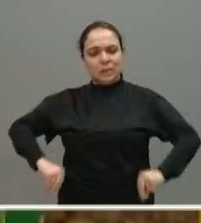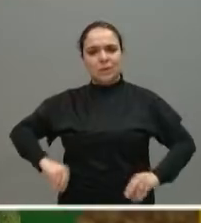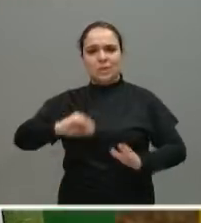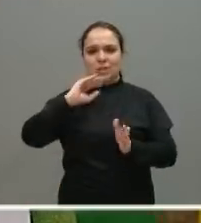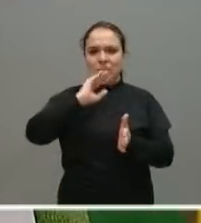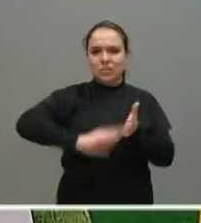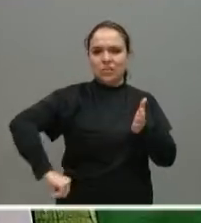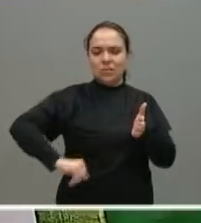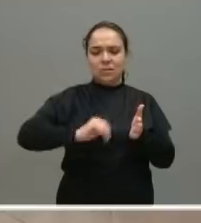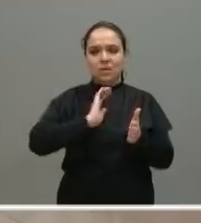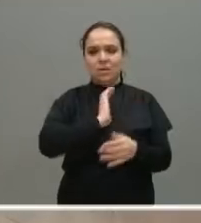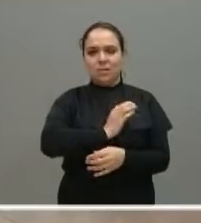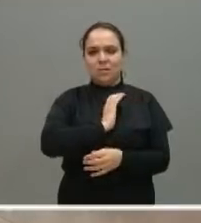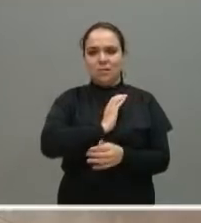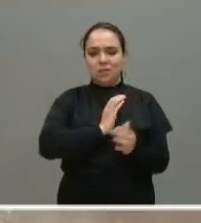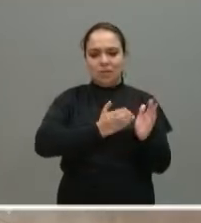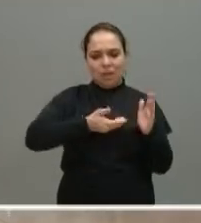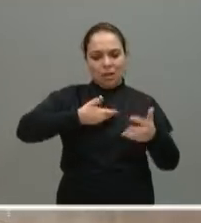tire do meu coração